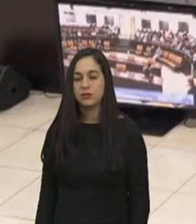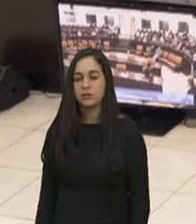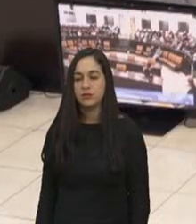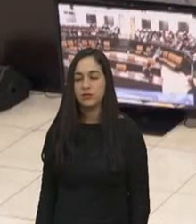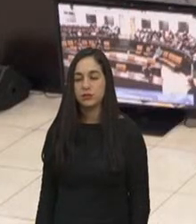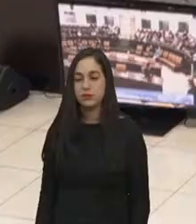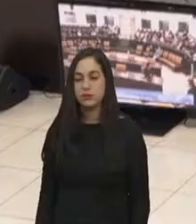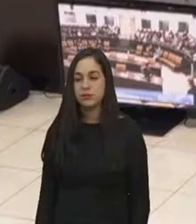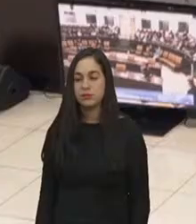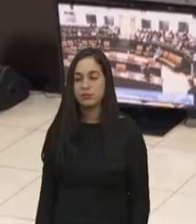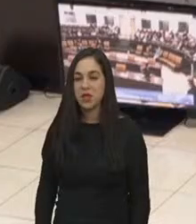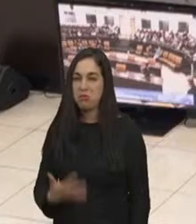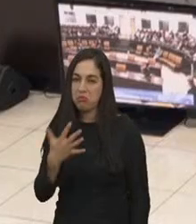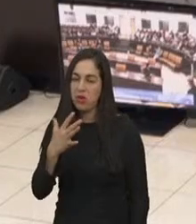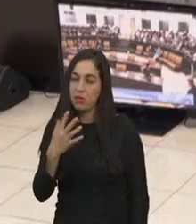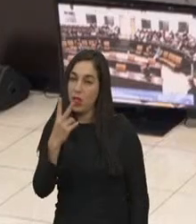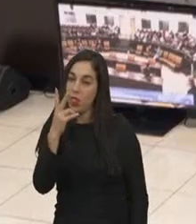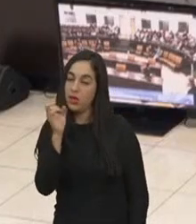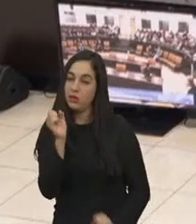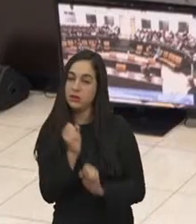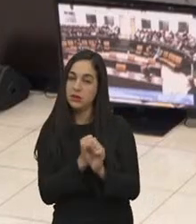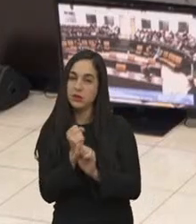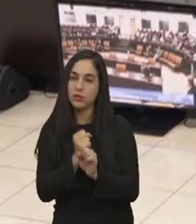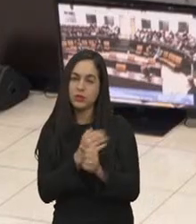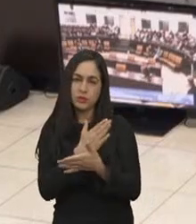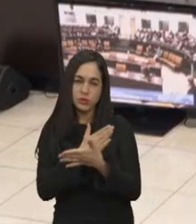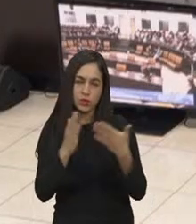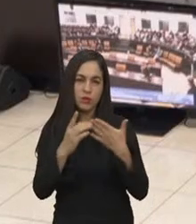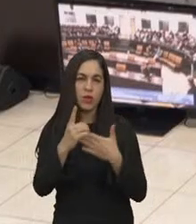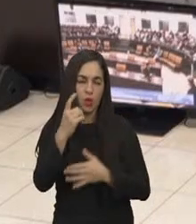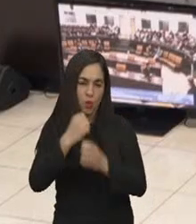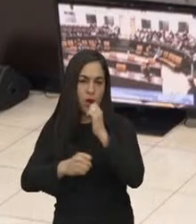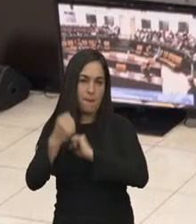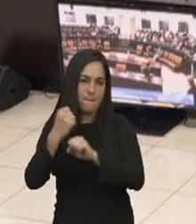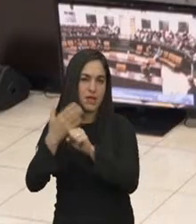É um horizonte de 2 anos, aí, já a partir do ano passado, né?